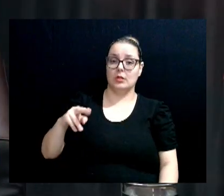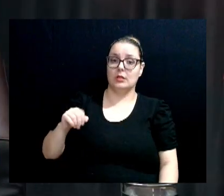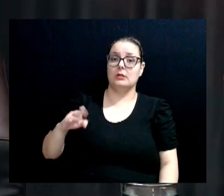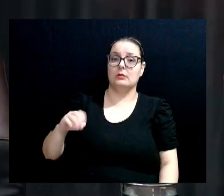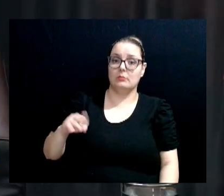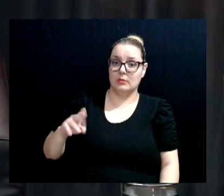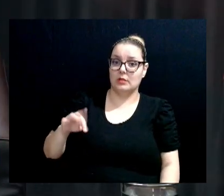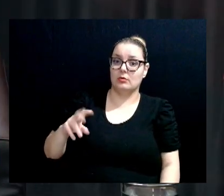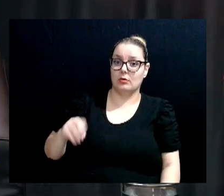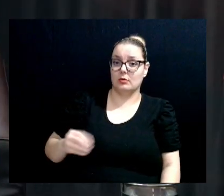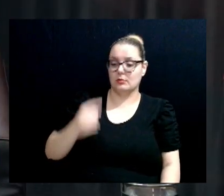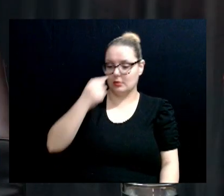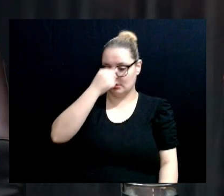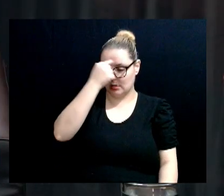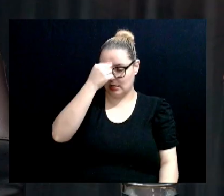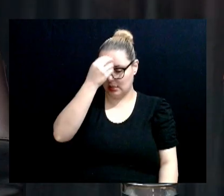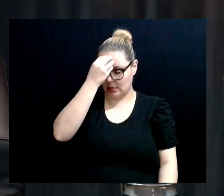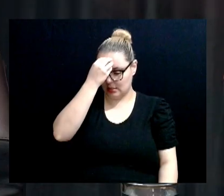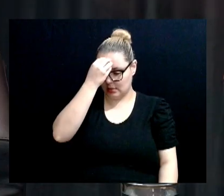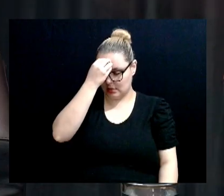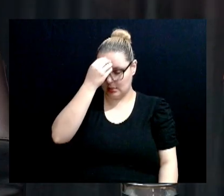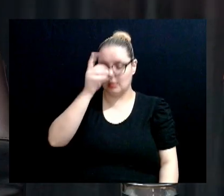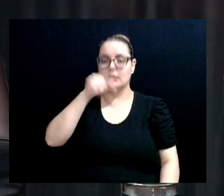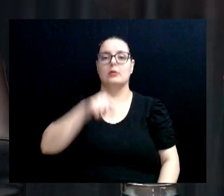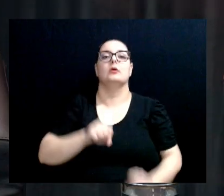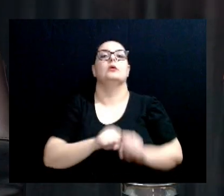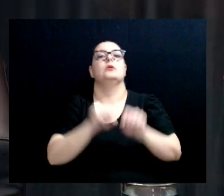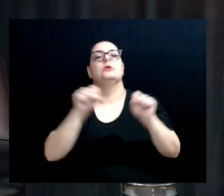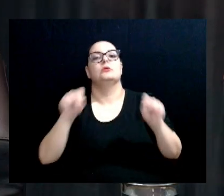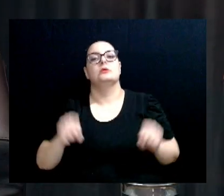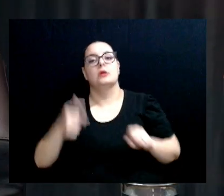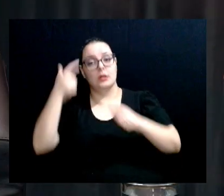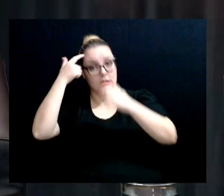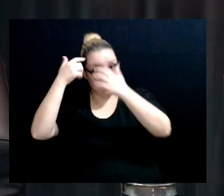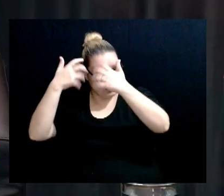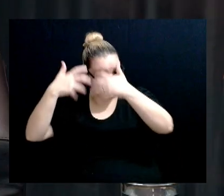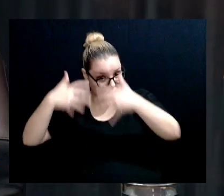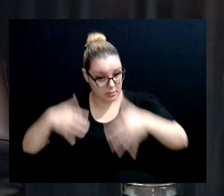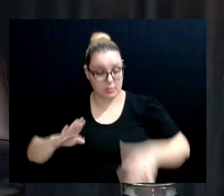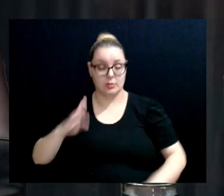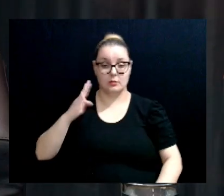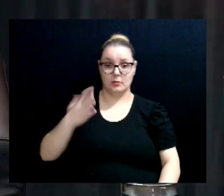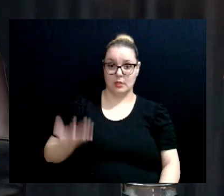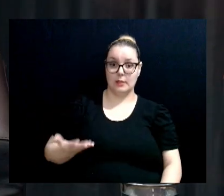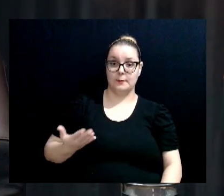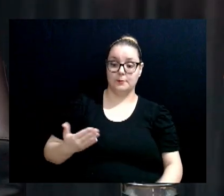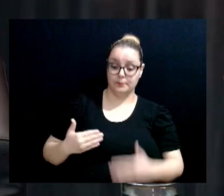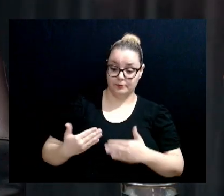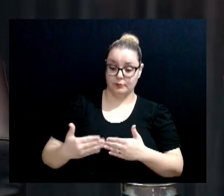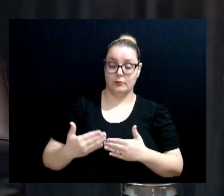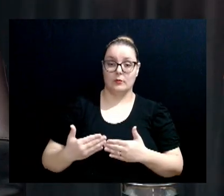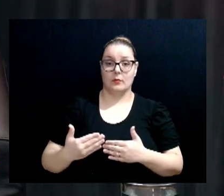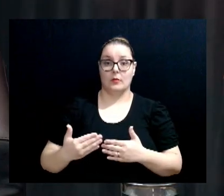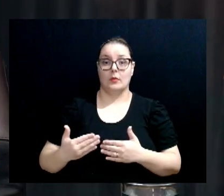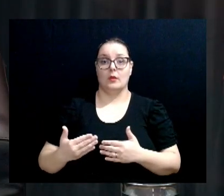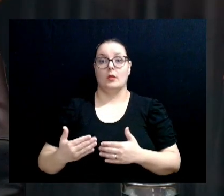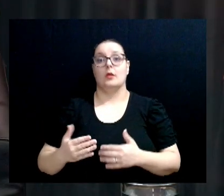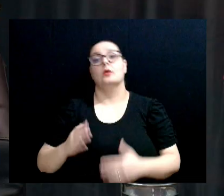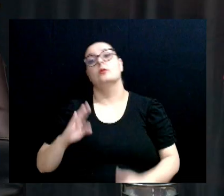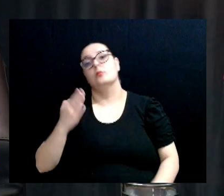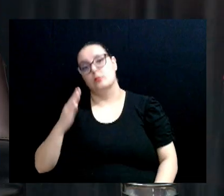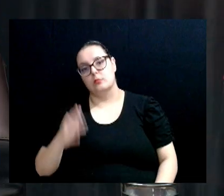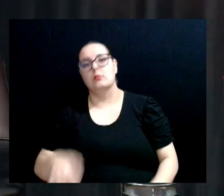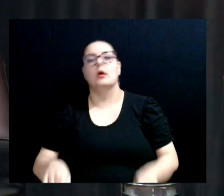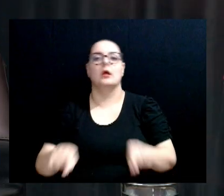Então isso, todo esse sistema neurobiológico, ele vai partir de um ponto biológico, mas